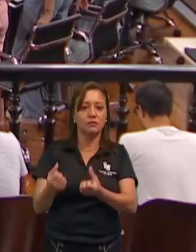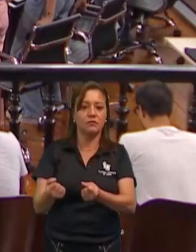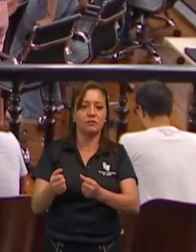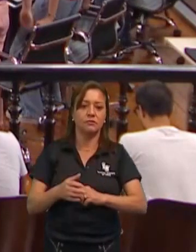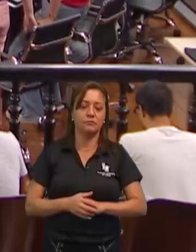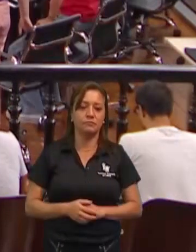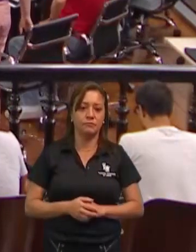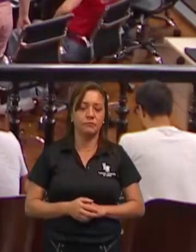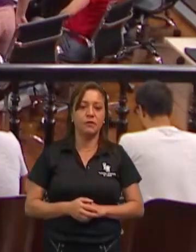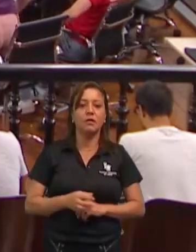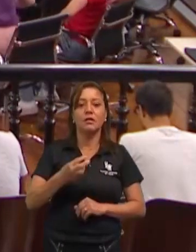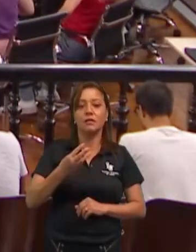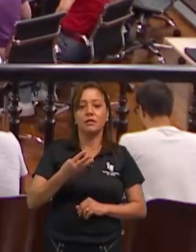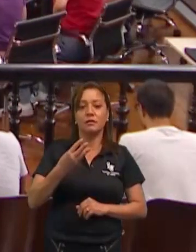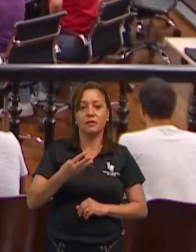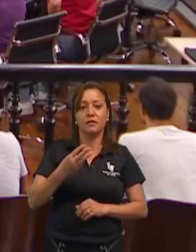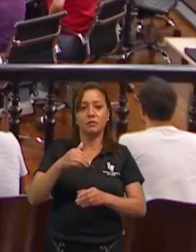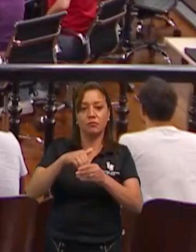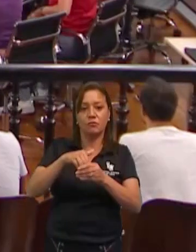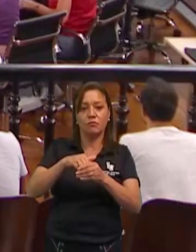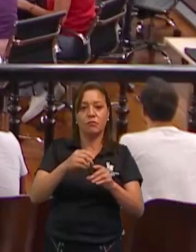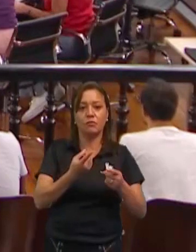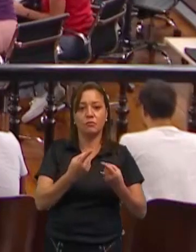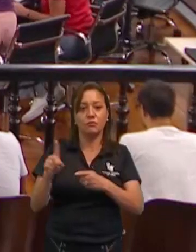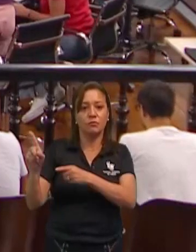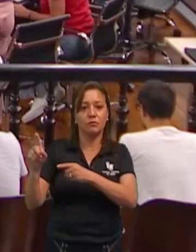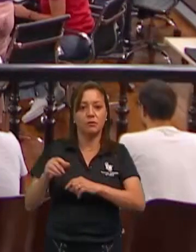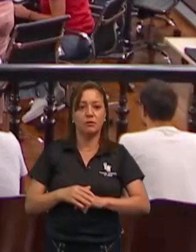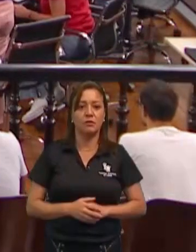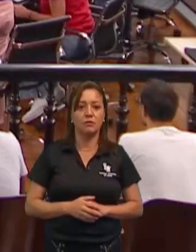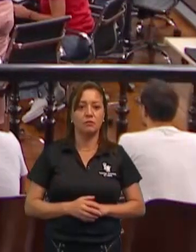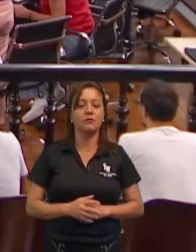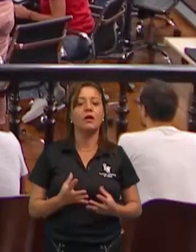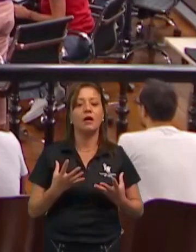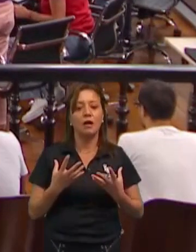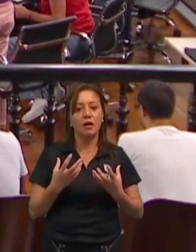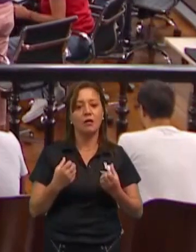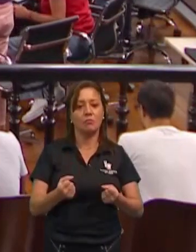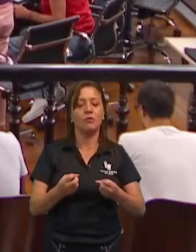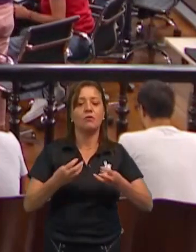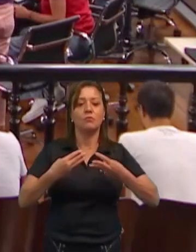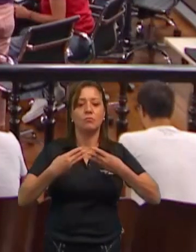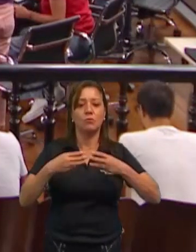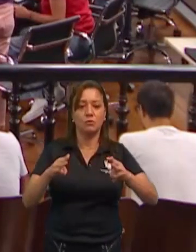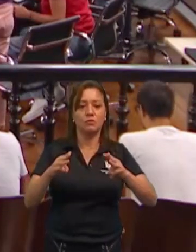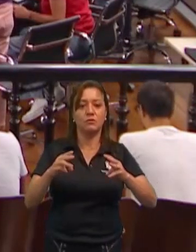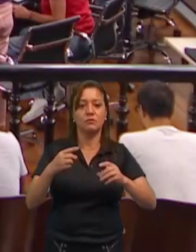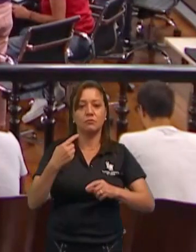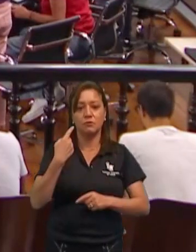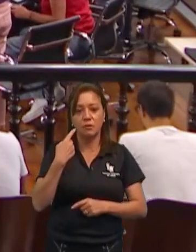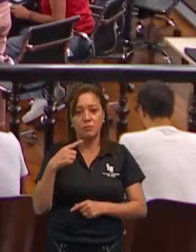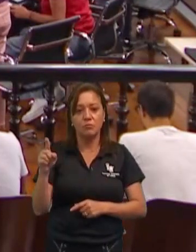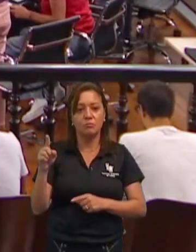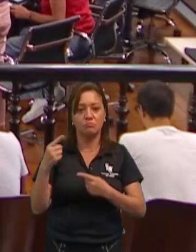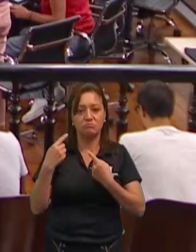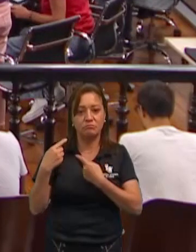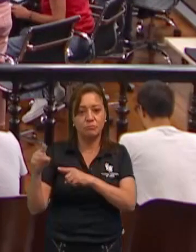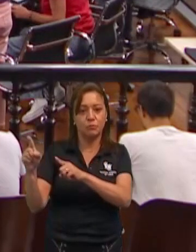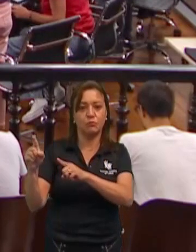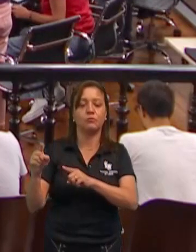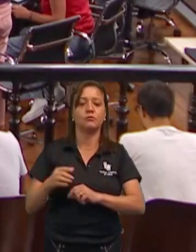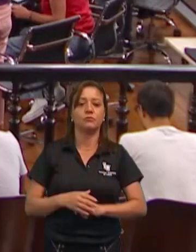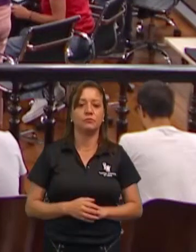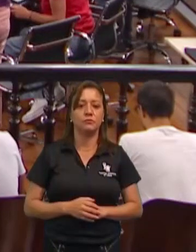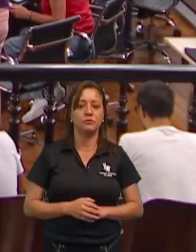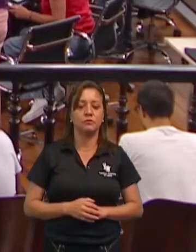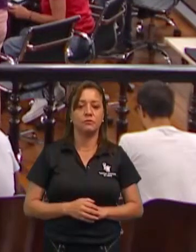1, 2, 3, 4 votos contrários. Está aprovada a moção de repúdio pela ordem, vereador Sargento Melo Casal.